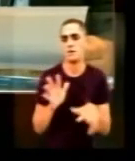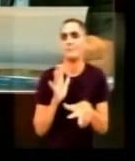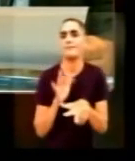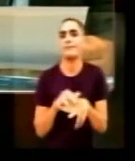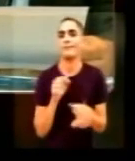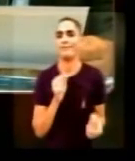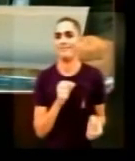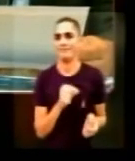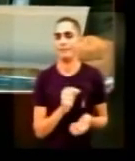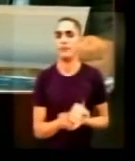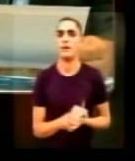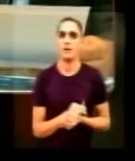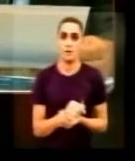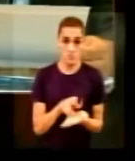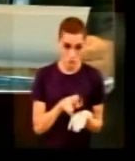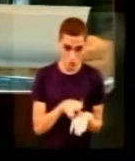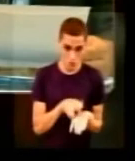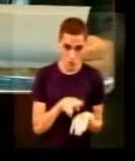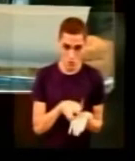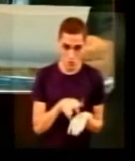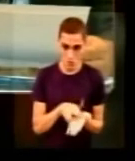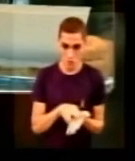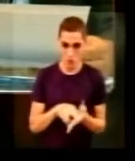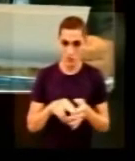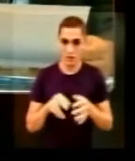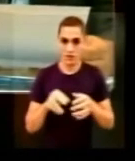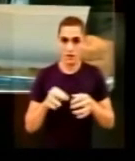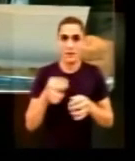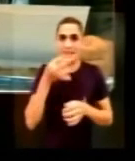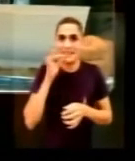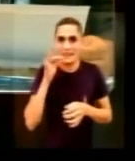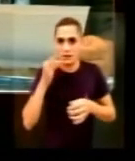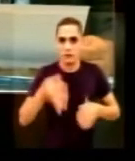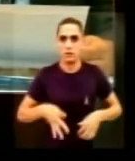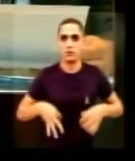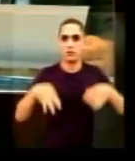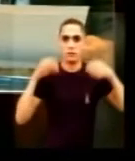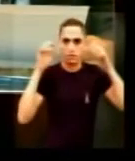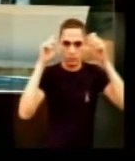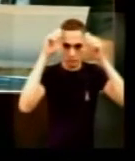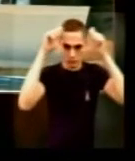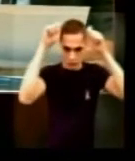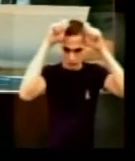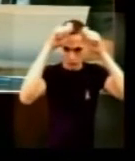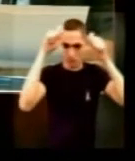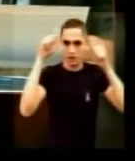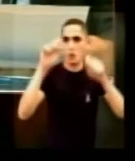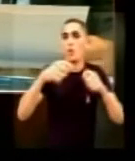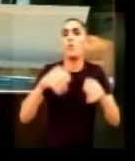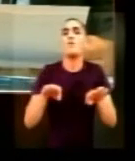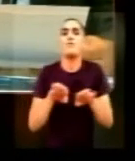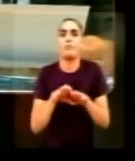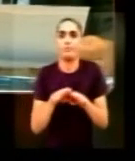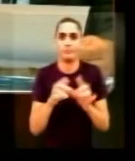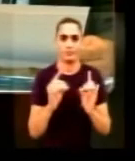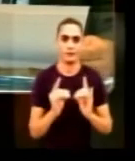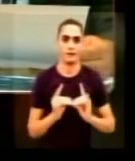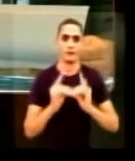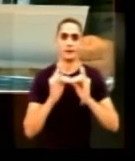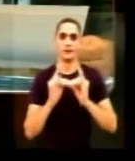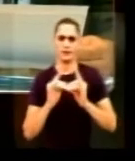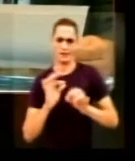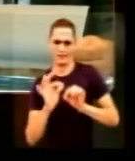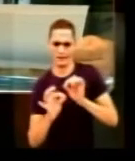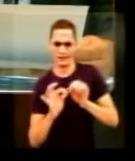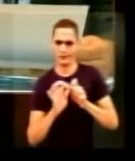acondicionamento do corpo em saco impermeável e urna lacrada. O corpo deve ser